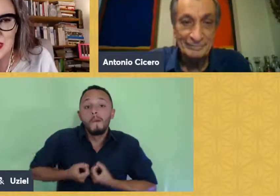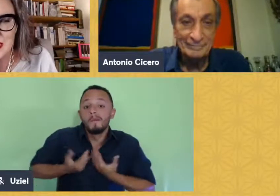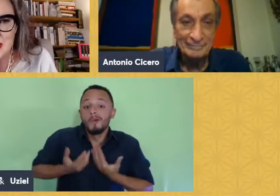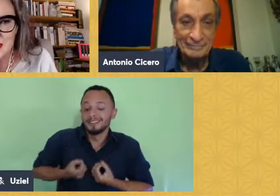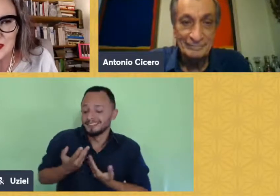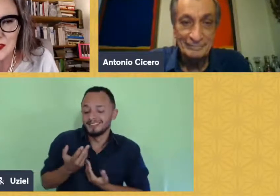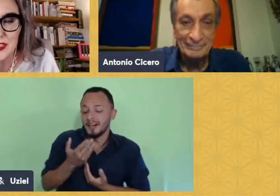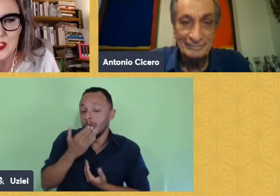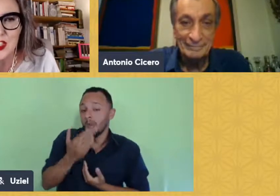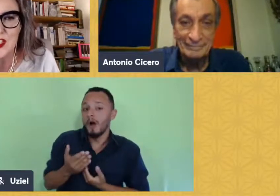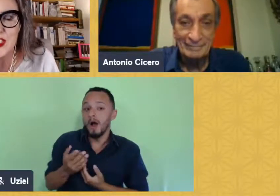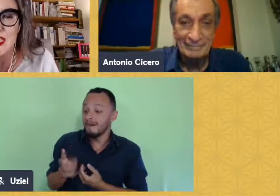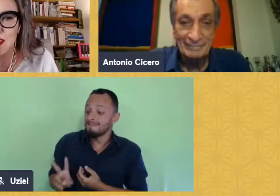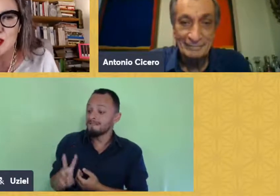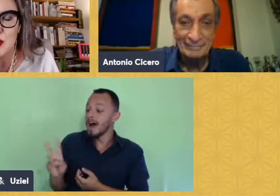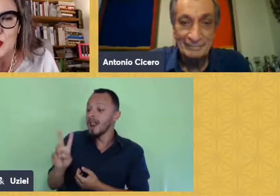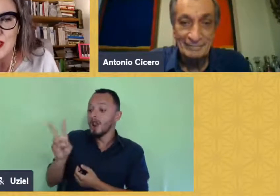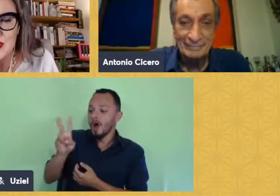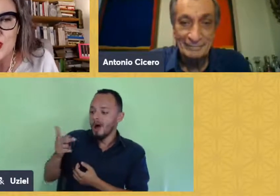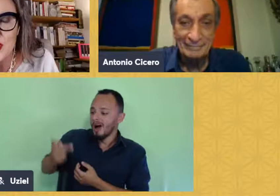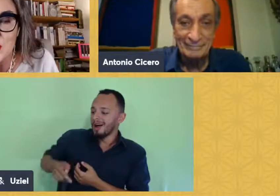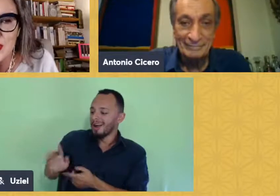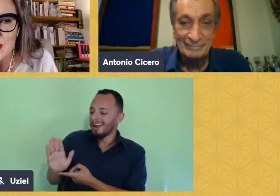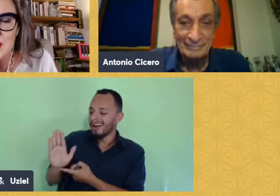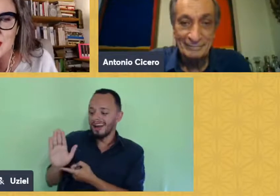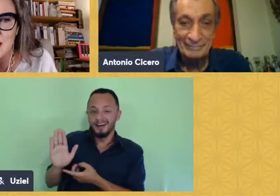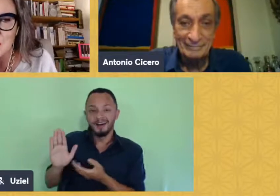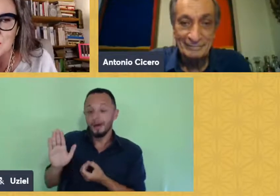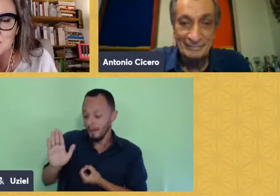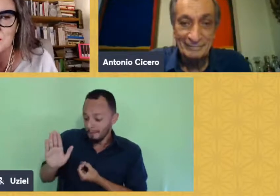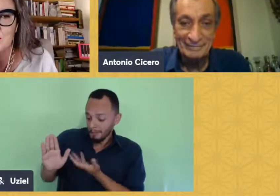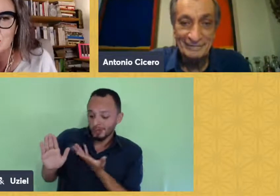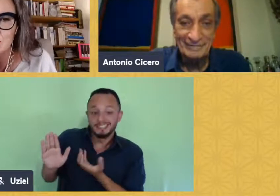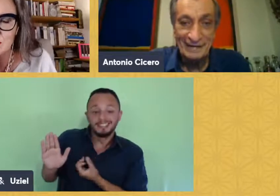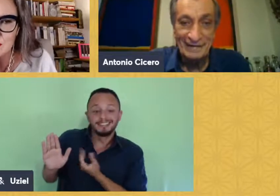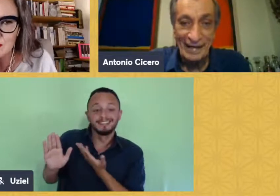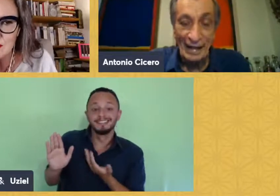da poesia na vida da gente, resgatando um pouco nesse sentido esse tema?